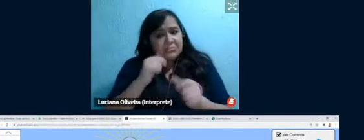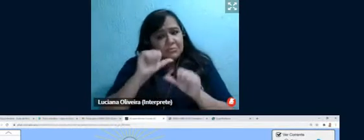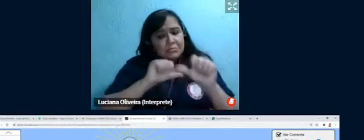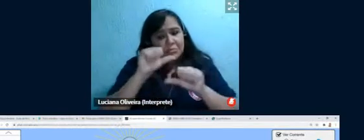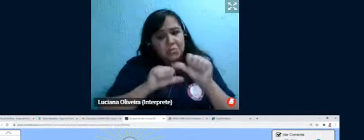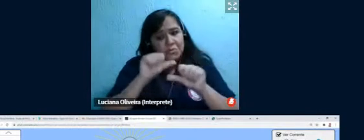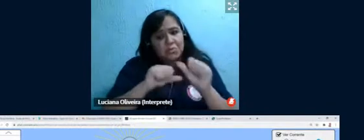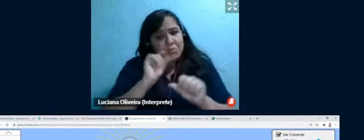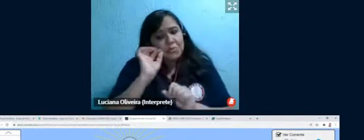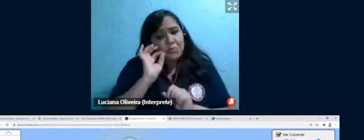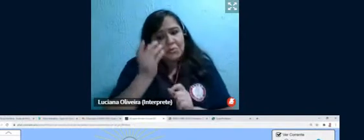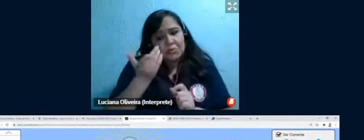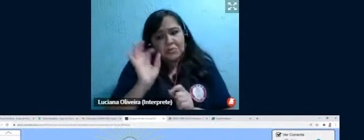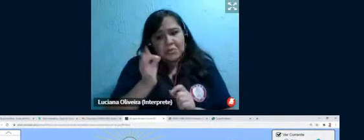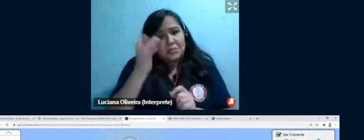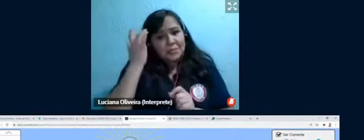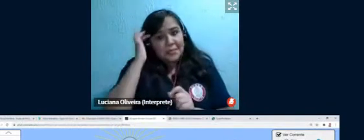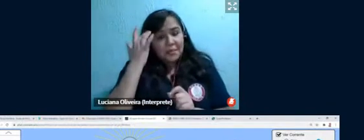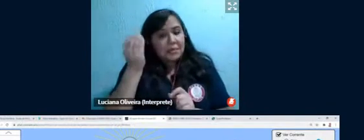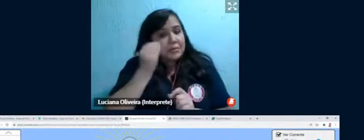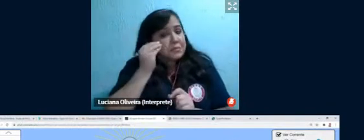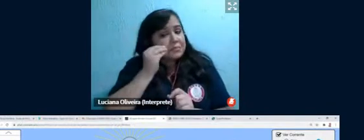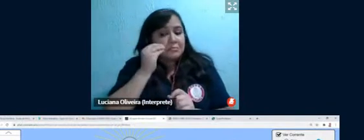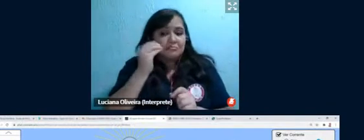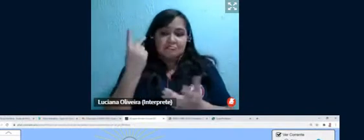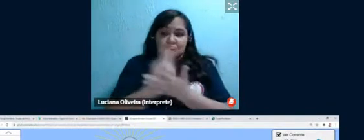pouquinho aqui, ou então eu cliquei na simulação errada.